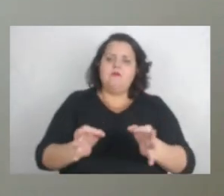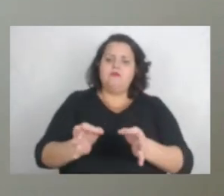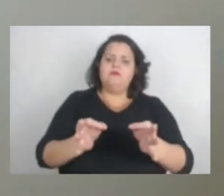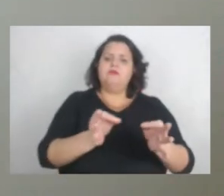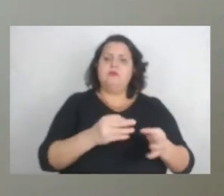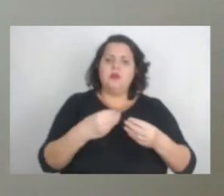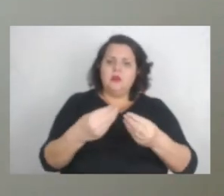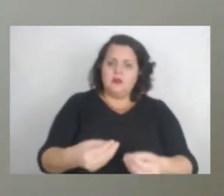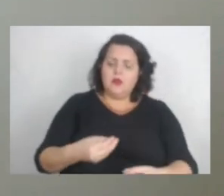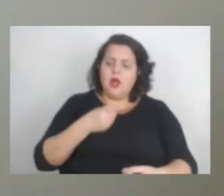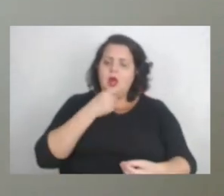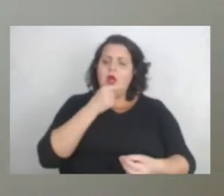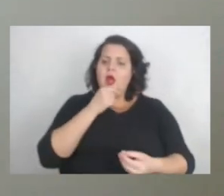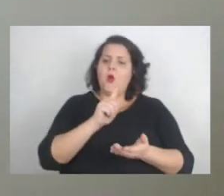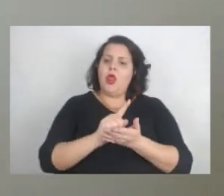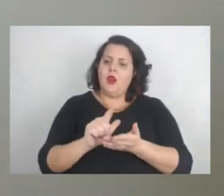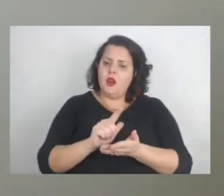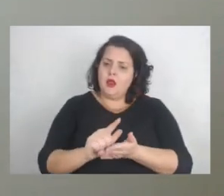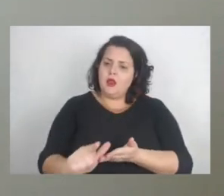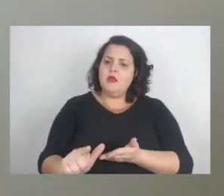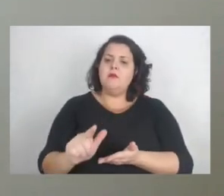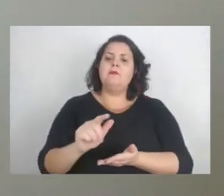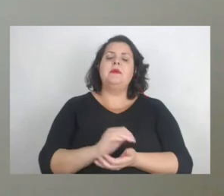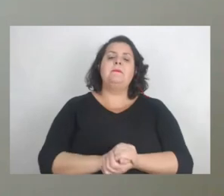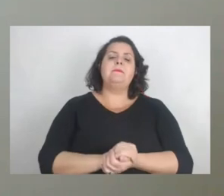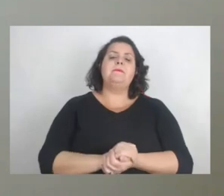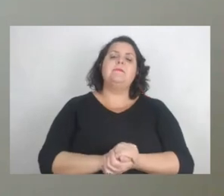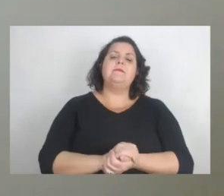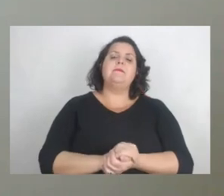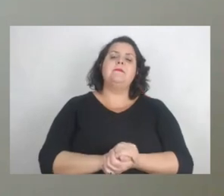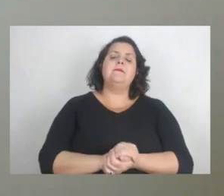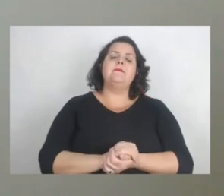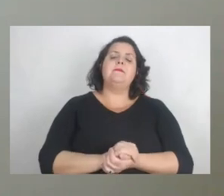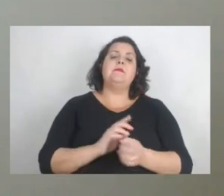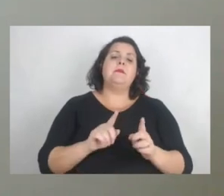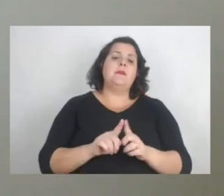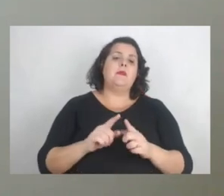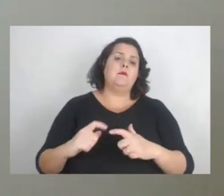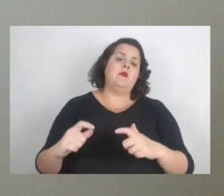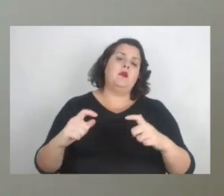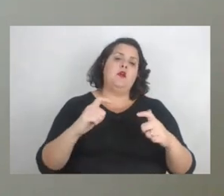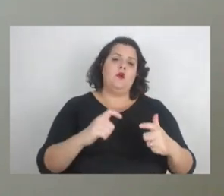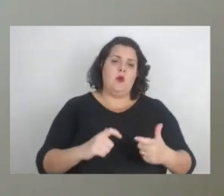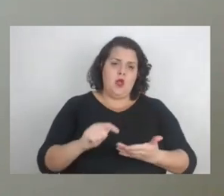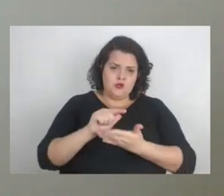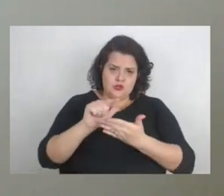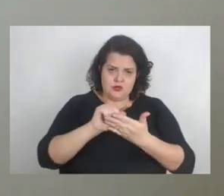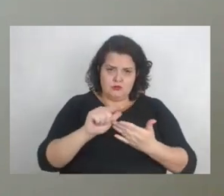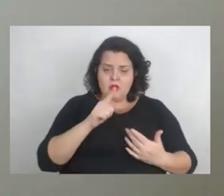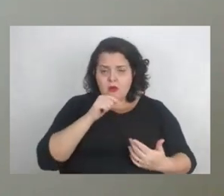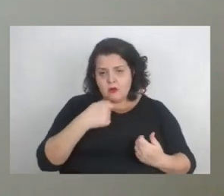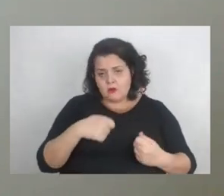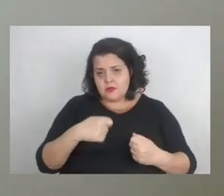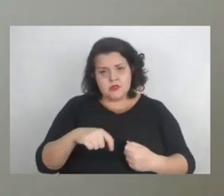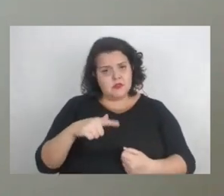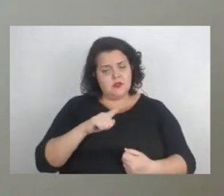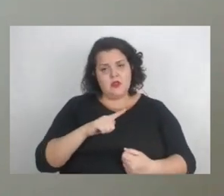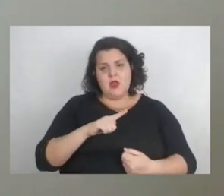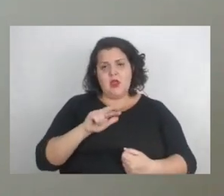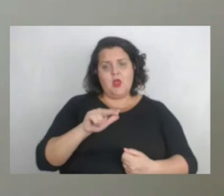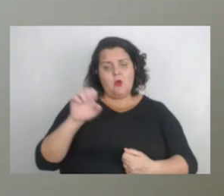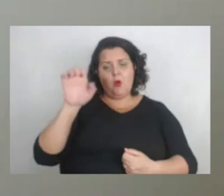água potável. E a outra é as estações de tratamento implantar sistemas de neutralização desses compostos, como existe na Europa, por